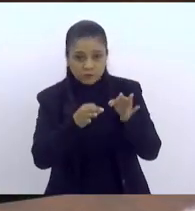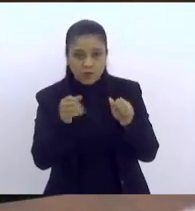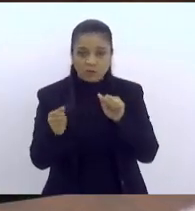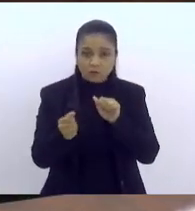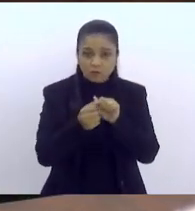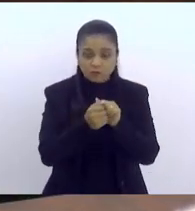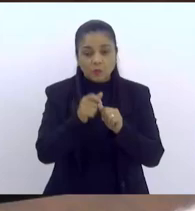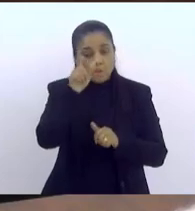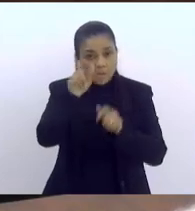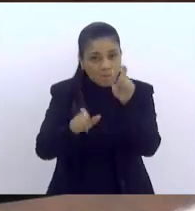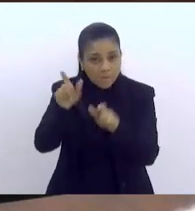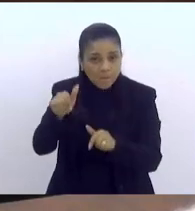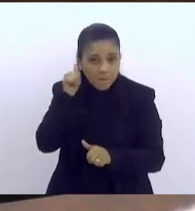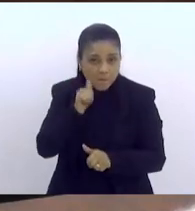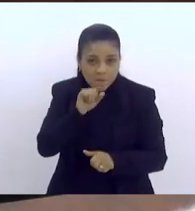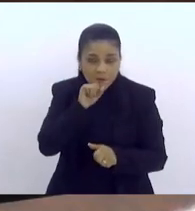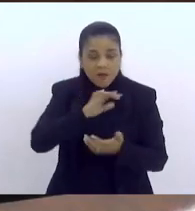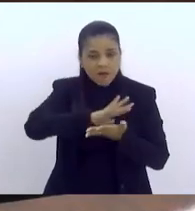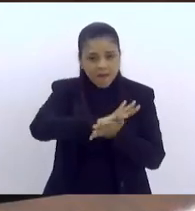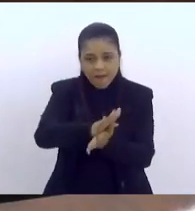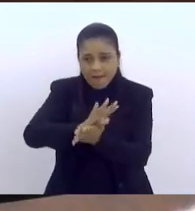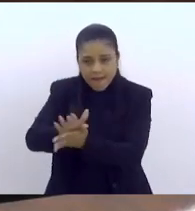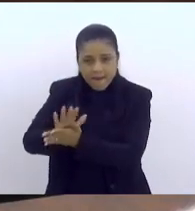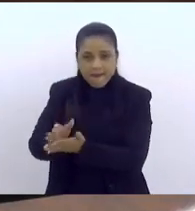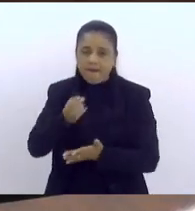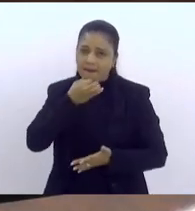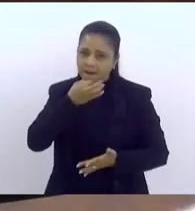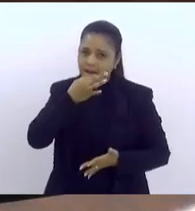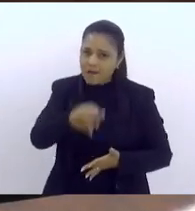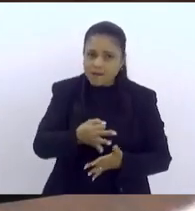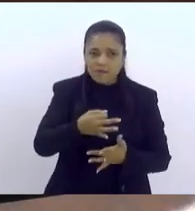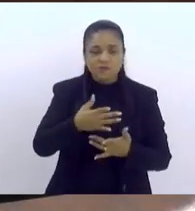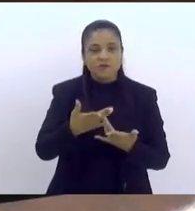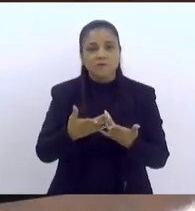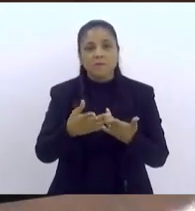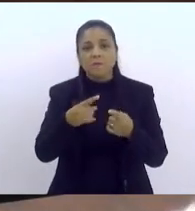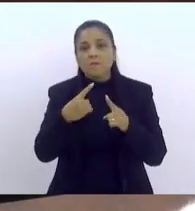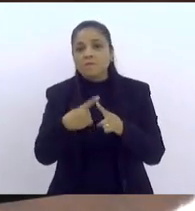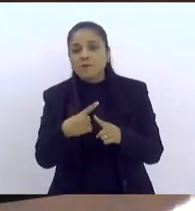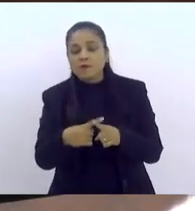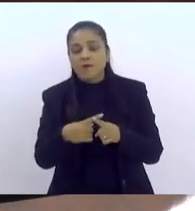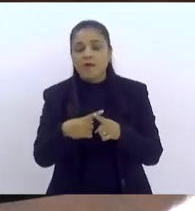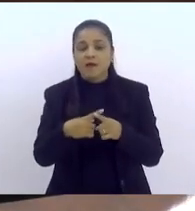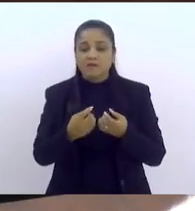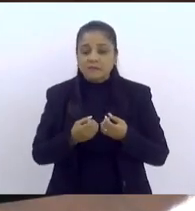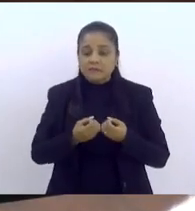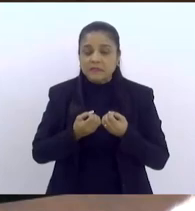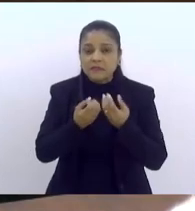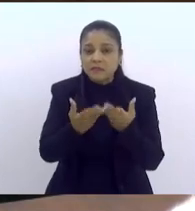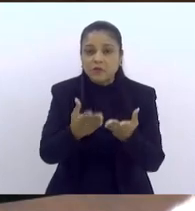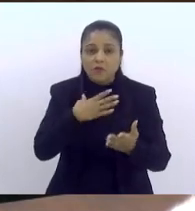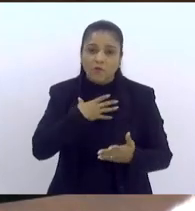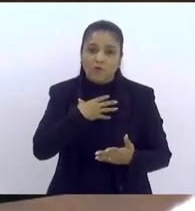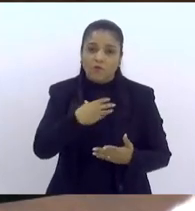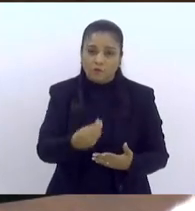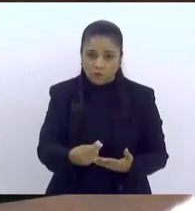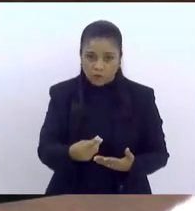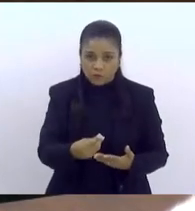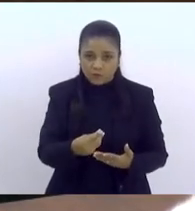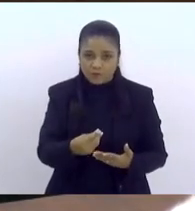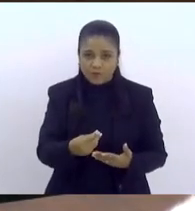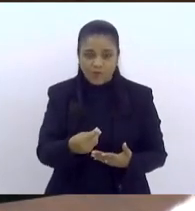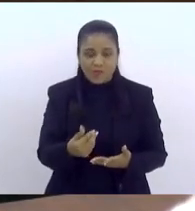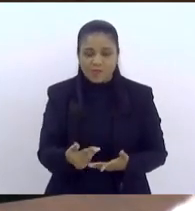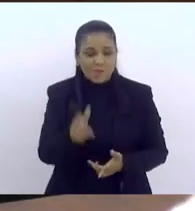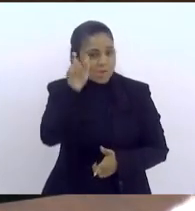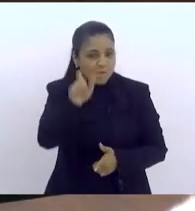sofrendo retaliações, discriminações, críticas acirradas, porque elas entregaram os seus filhos. Essas mães não podem continuar